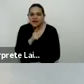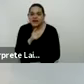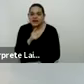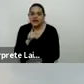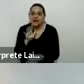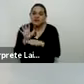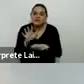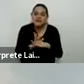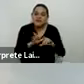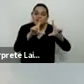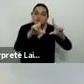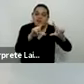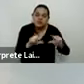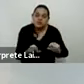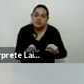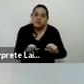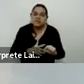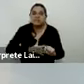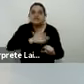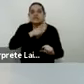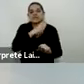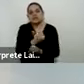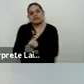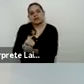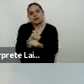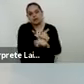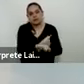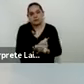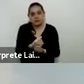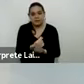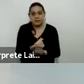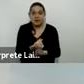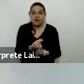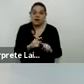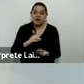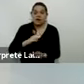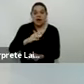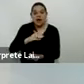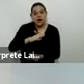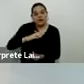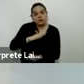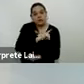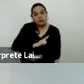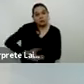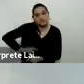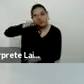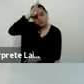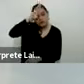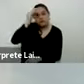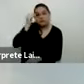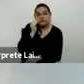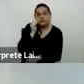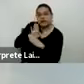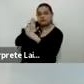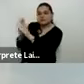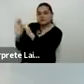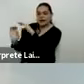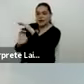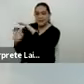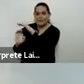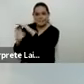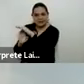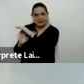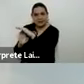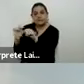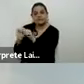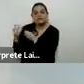amenizar para o capital, está tirando direito dos trabalhadores. a importância da negociação por